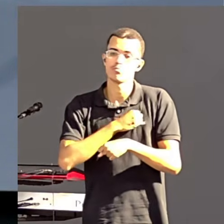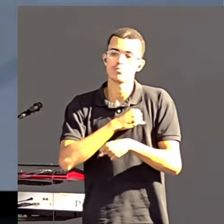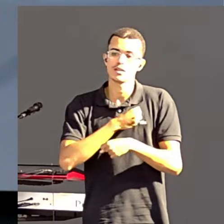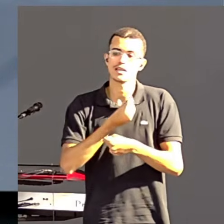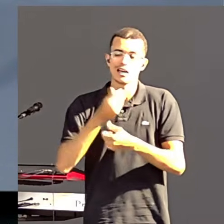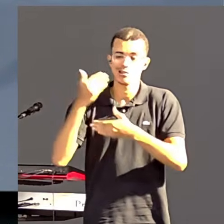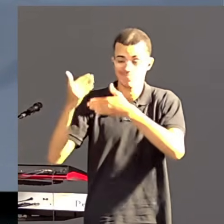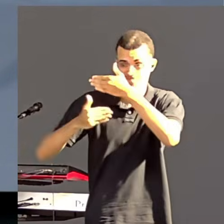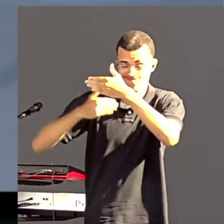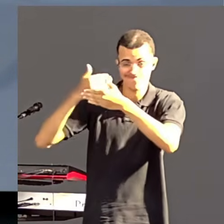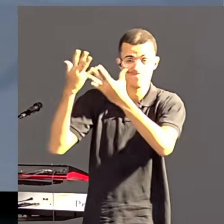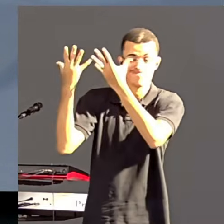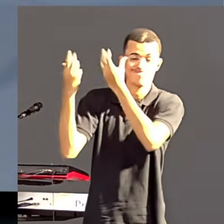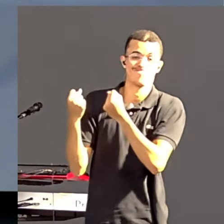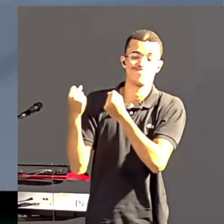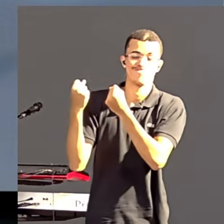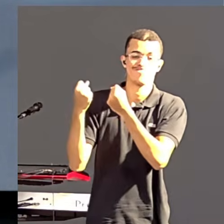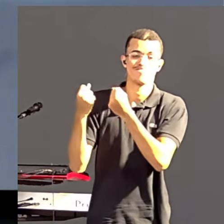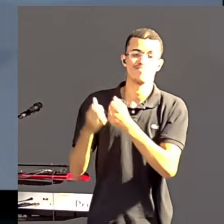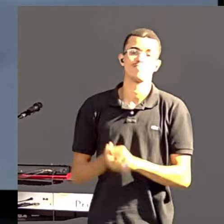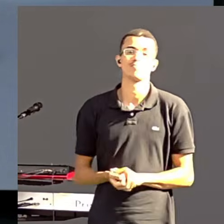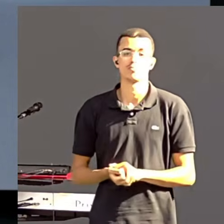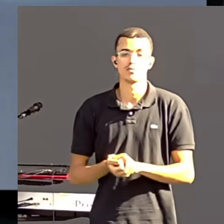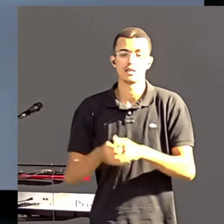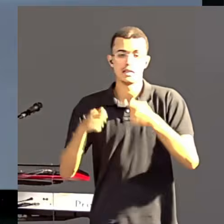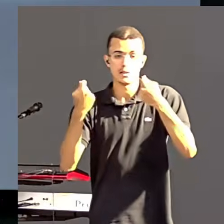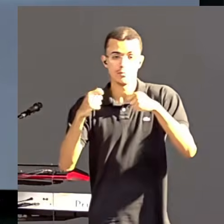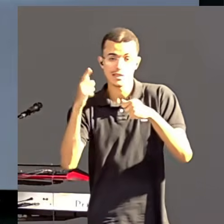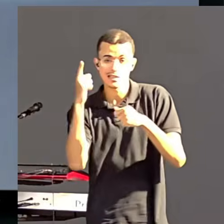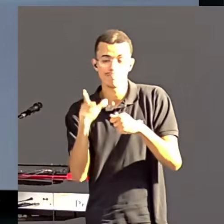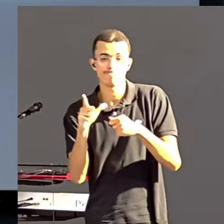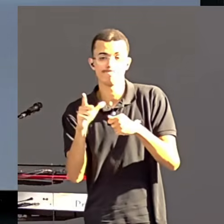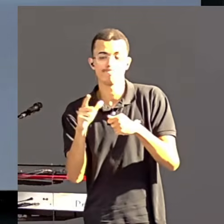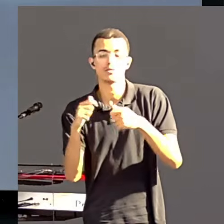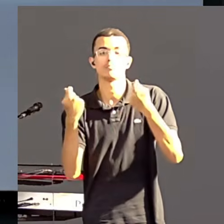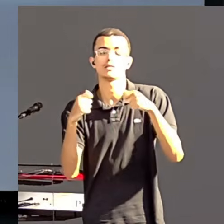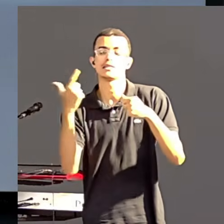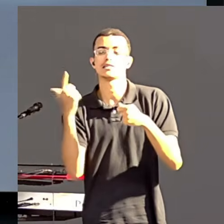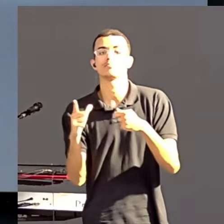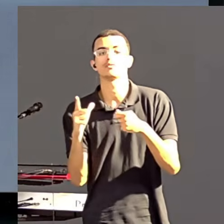de letargia. Aí tem que repetir,